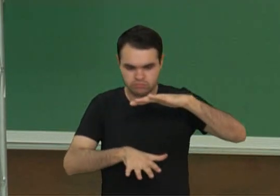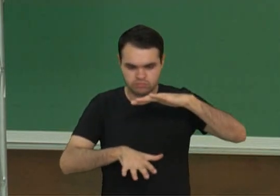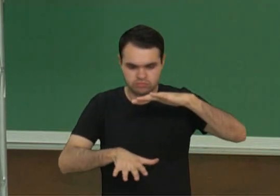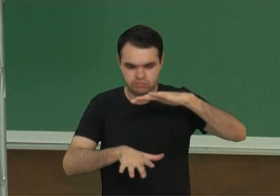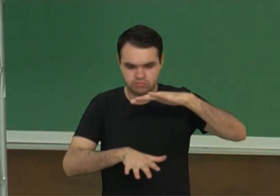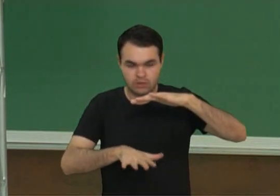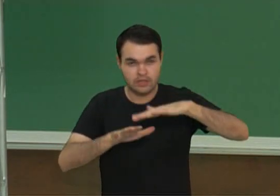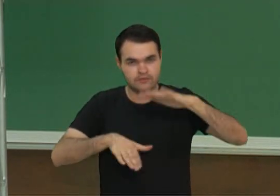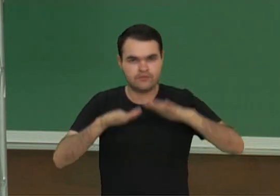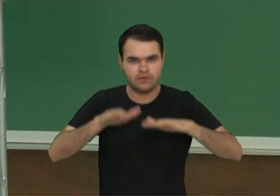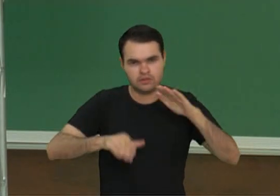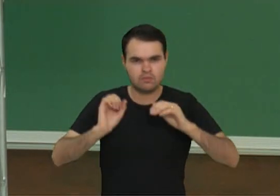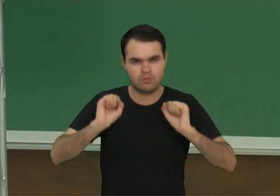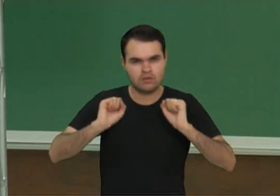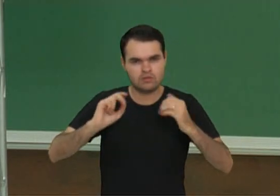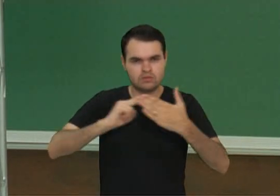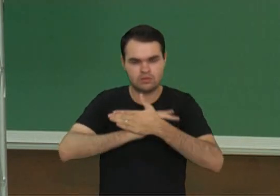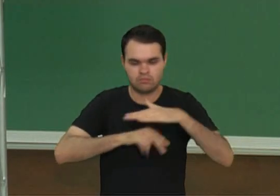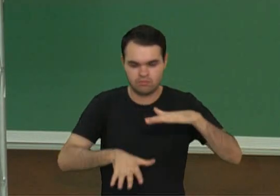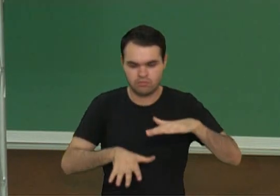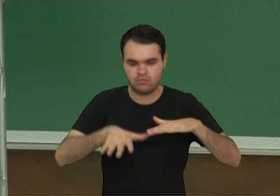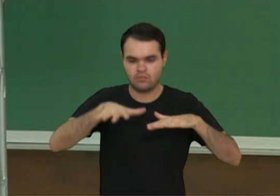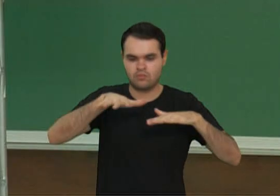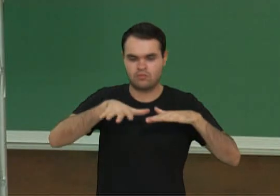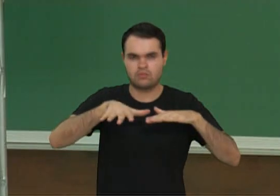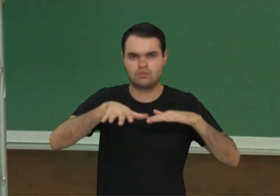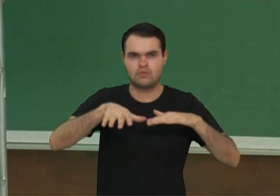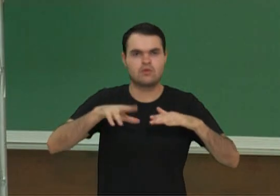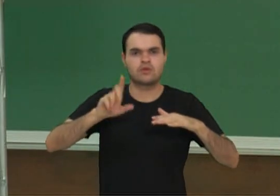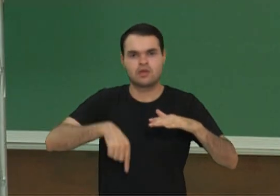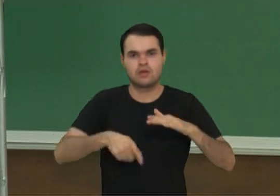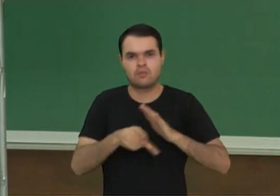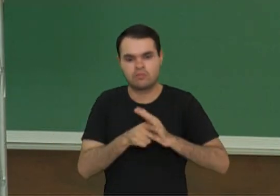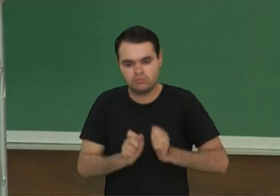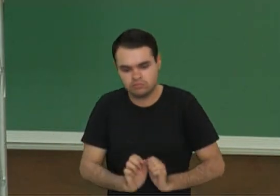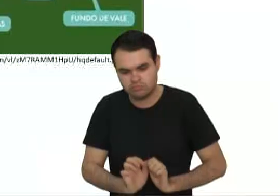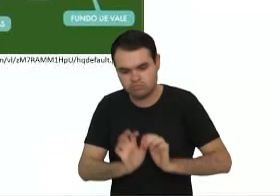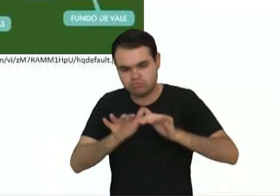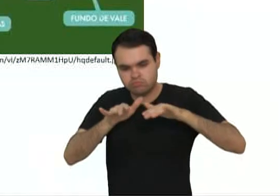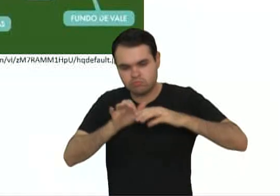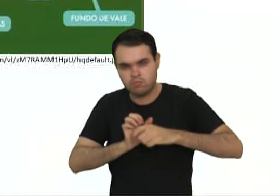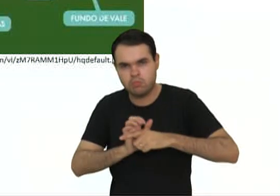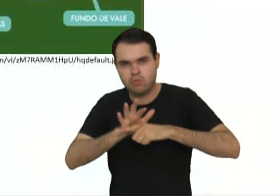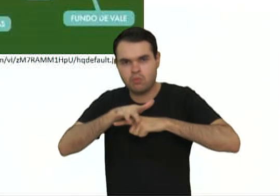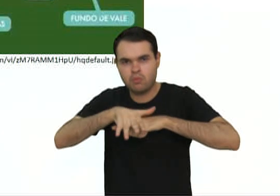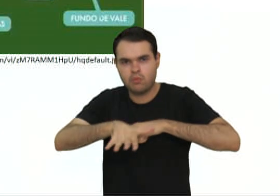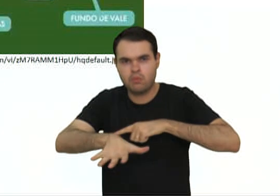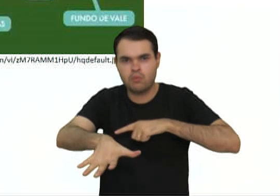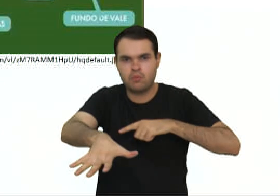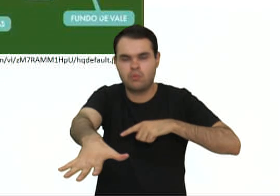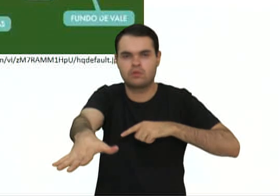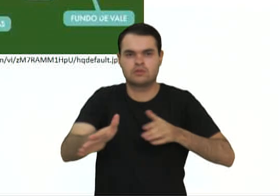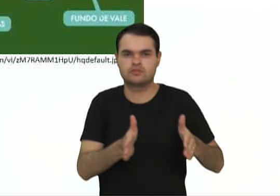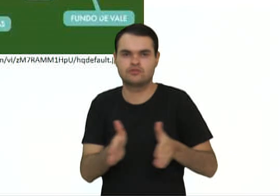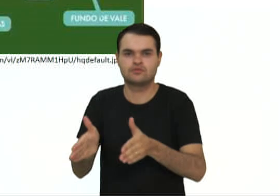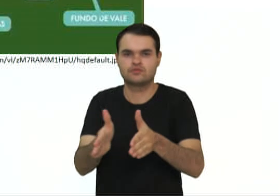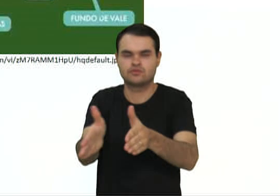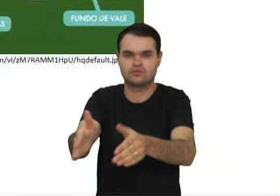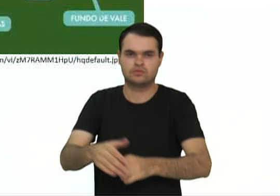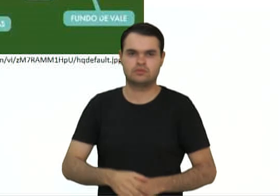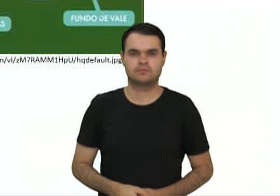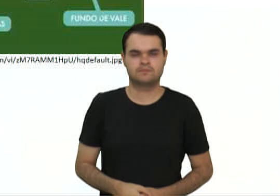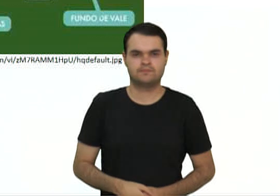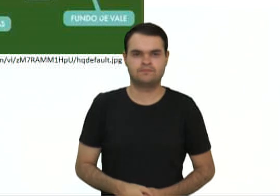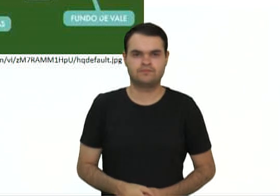chegando à superfície. E aí nós podemos encontrar nascentes de rios. E aqui, ó, quando a gente fala ali em